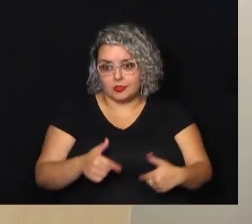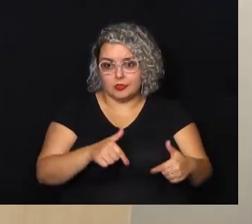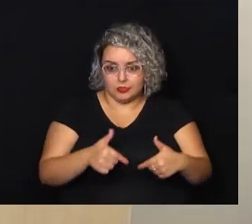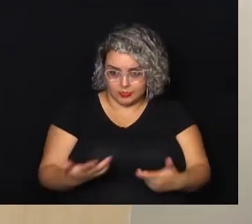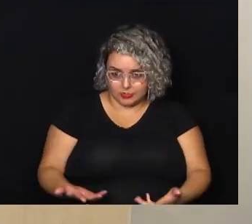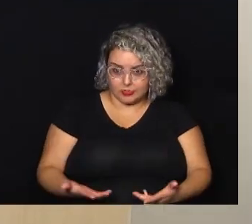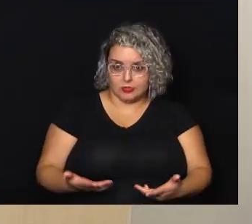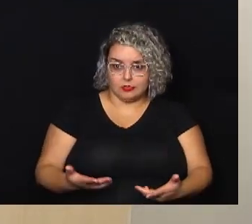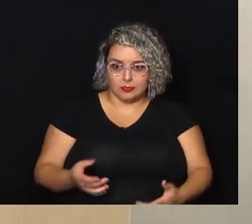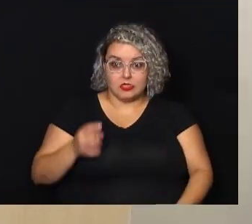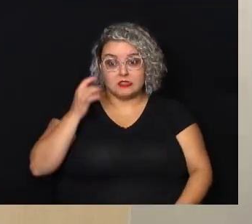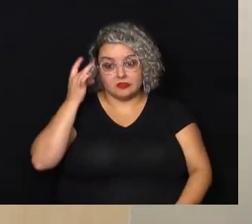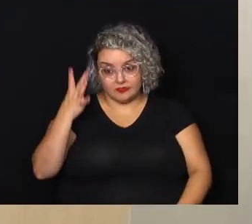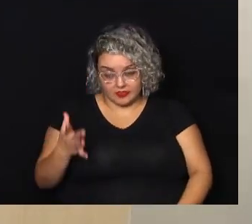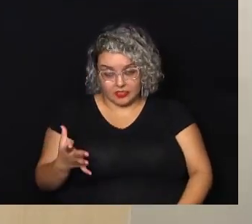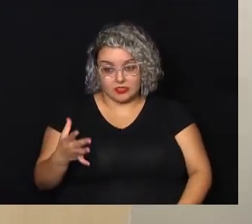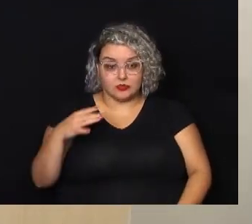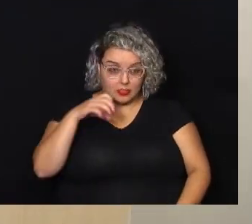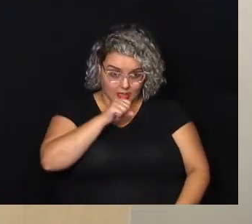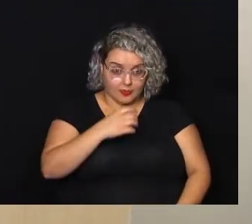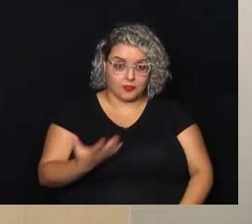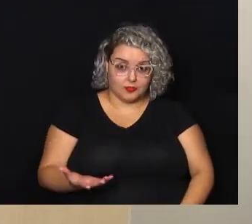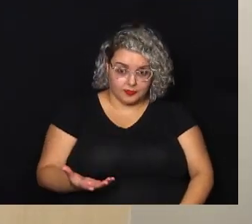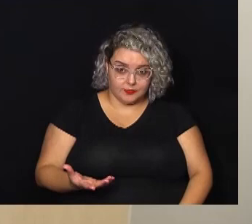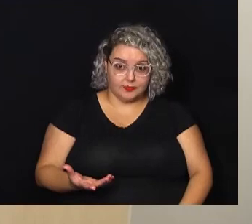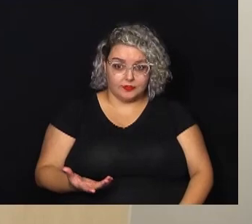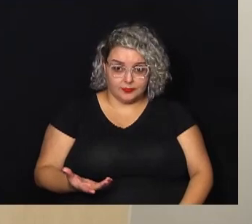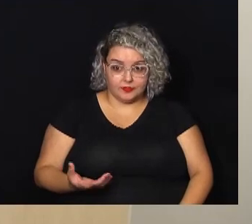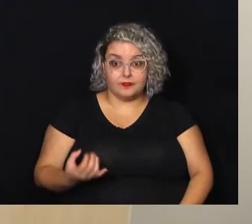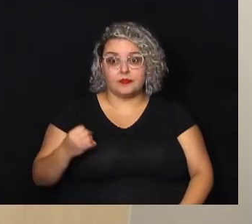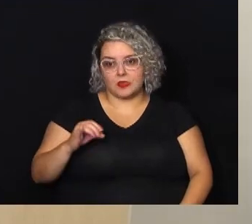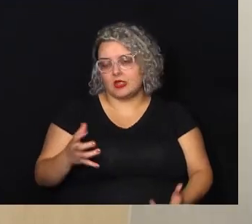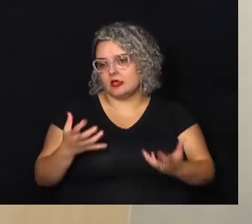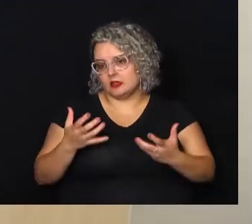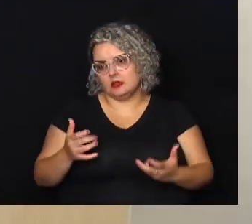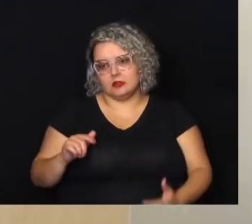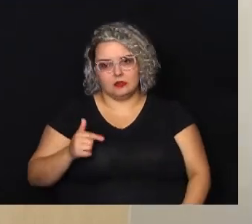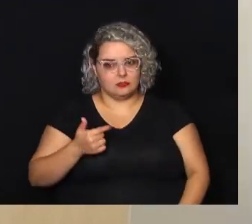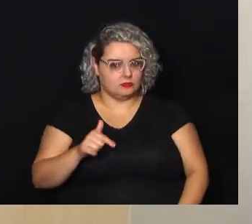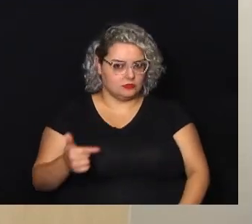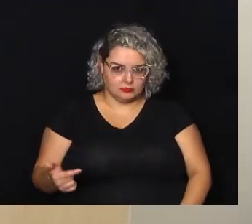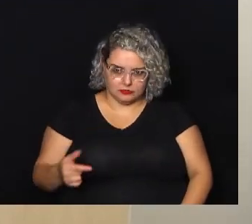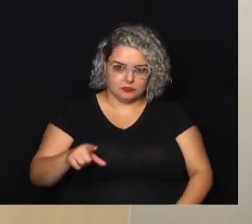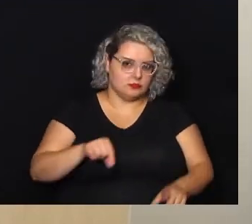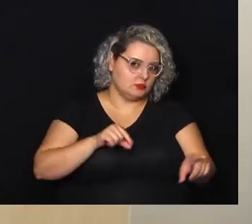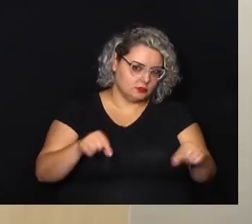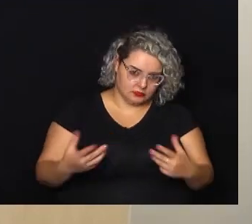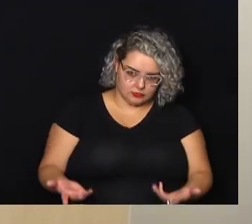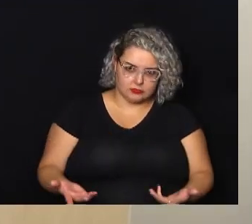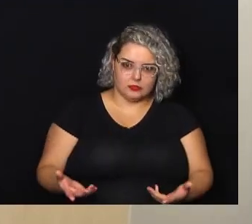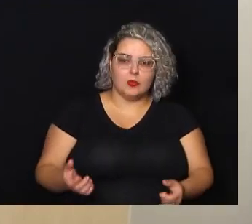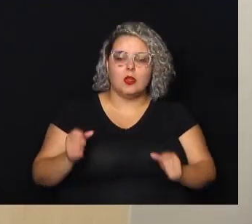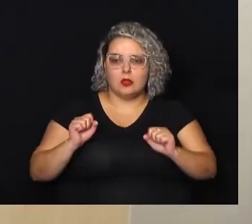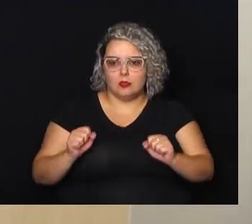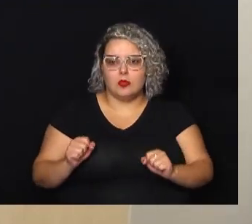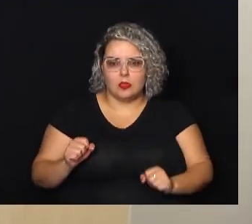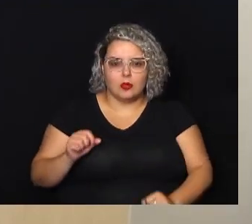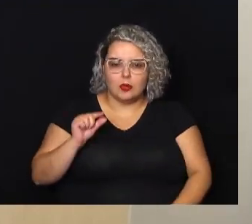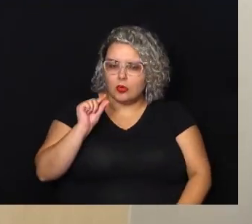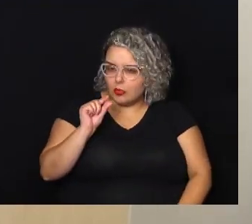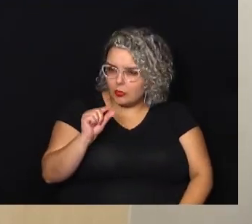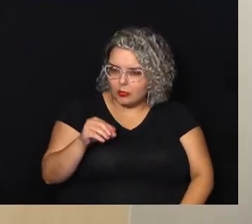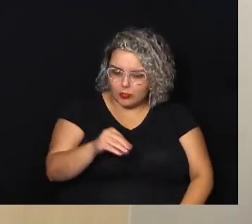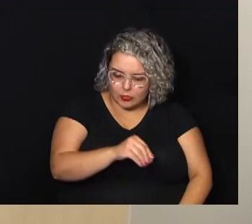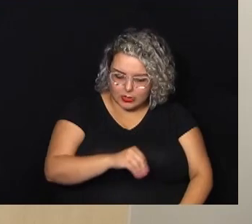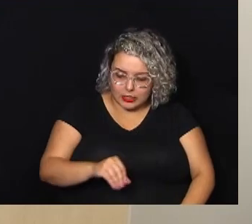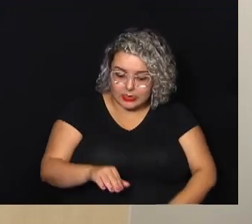para trabalhar com ela, para abrir, ser mais fácil, prático, né? Pra você não ficar jogando, se você quiser, não tenho essas opções que eu vou dar, pode jogar um pouquinho